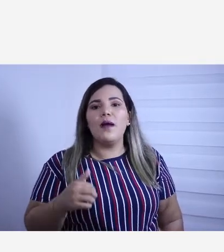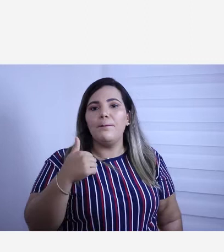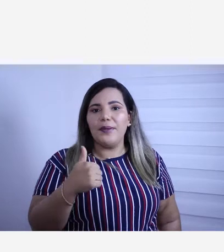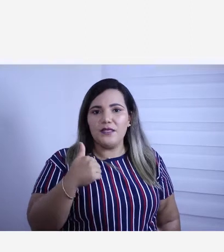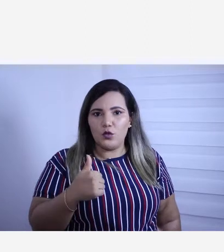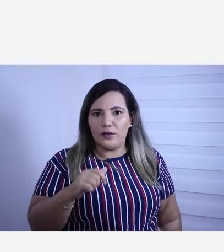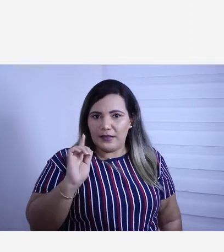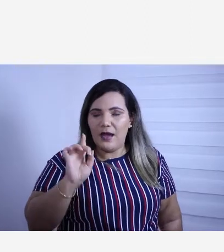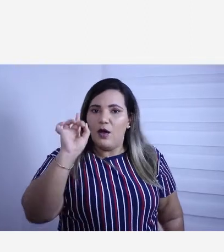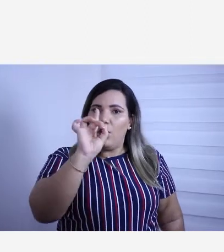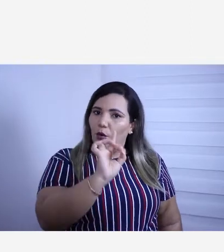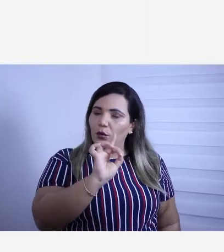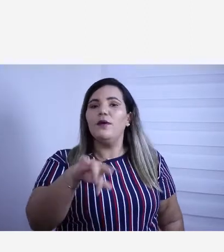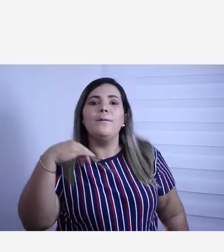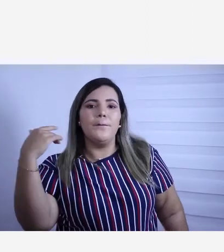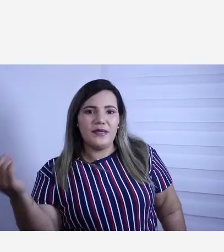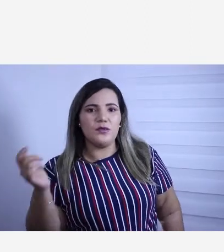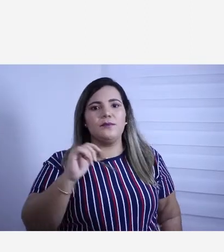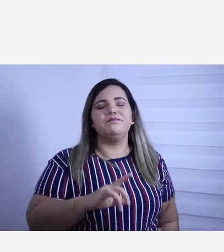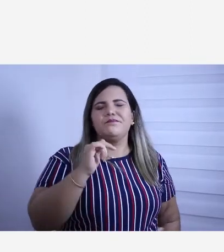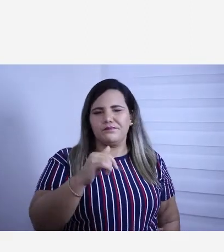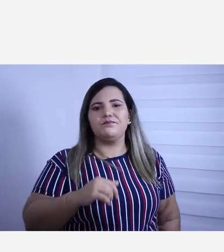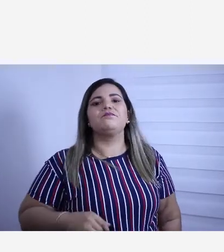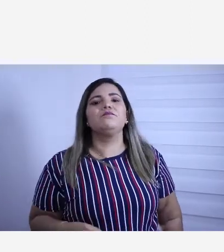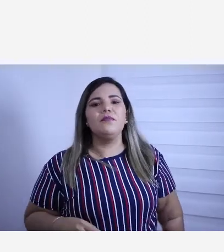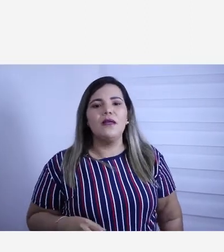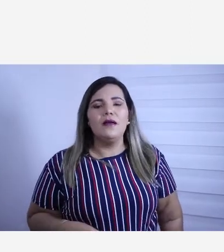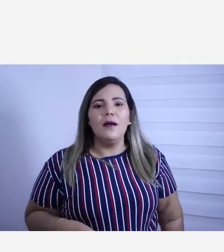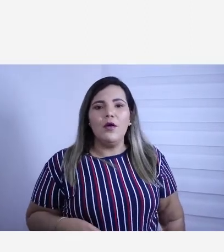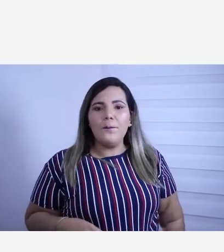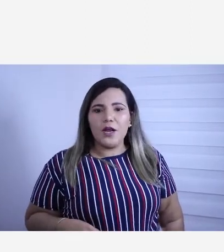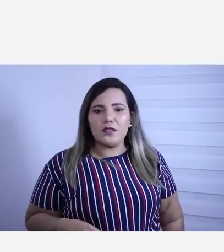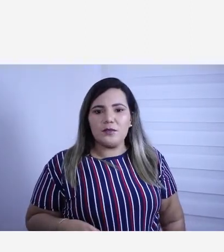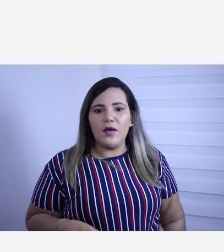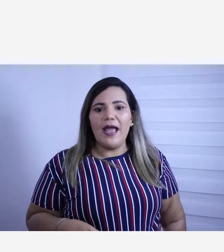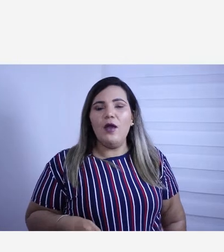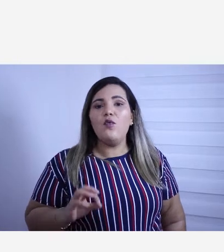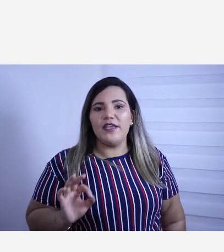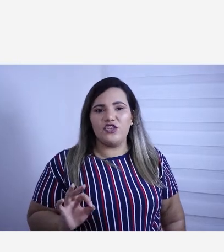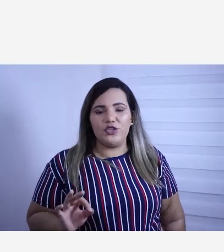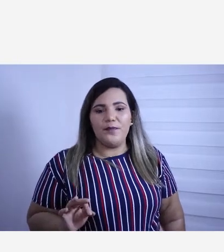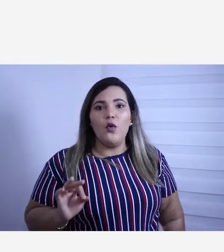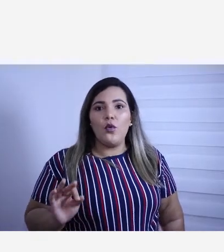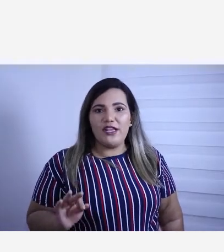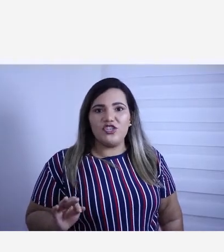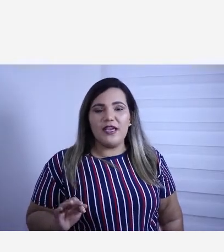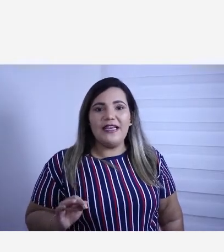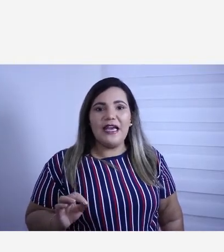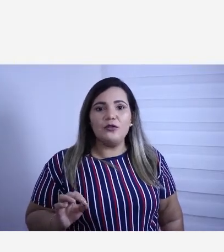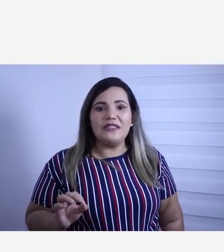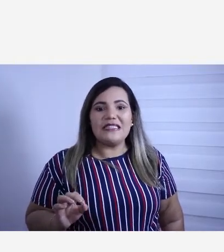for uma pessoa tá ruim pessoa e o próximo é o